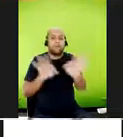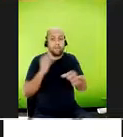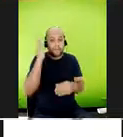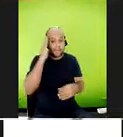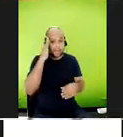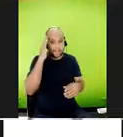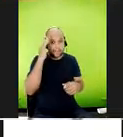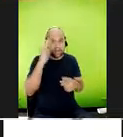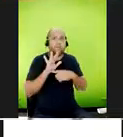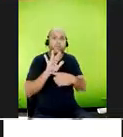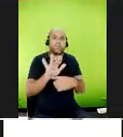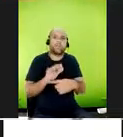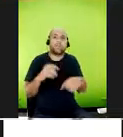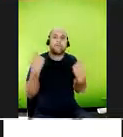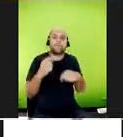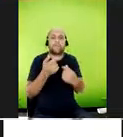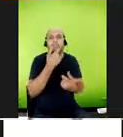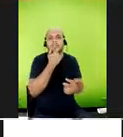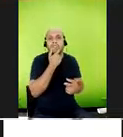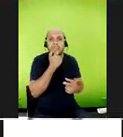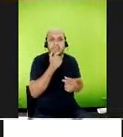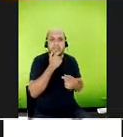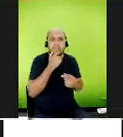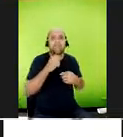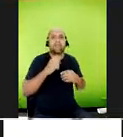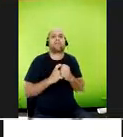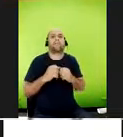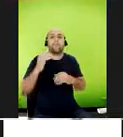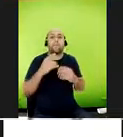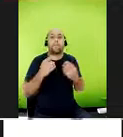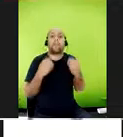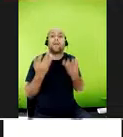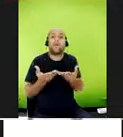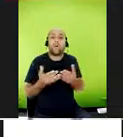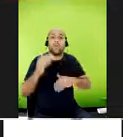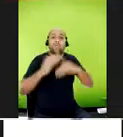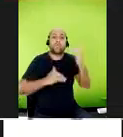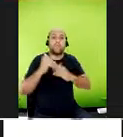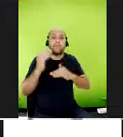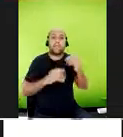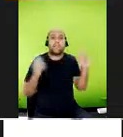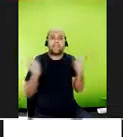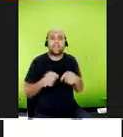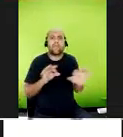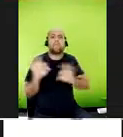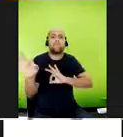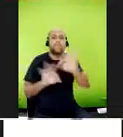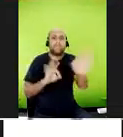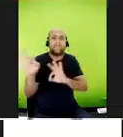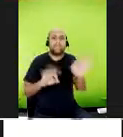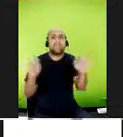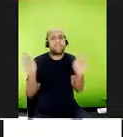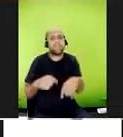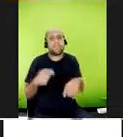trazer alguém eu preciso de inglês Quais são as competências que eu não abro mão mas que conhecimento eu posso abrir mão o que que é minha organização oferece por exemplo